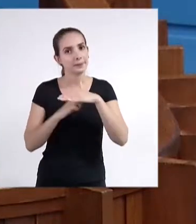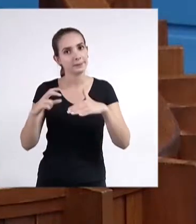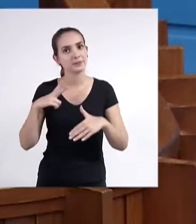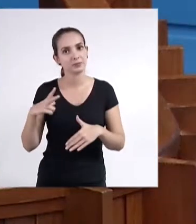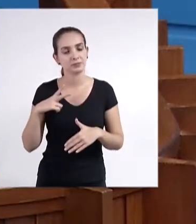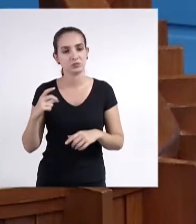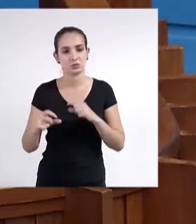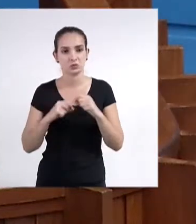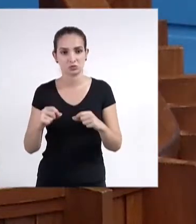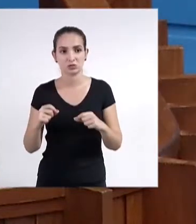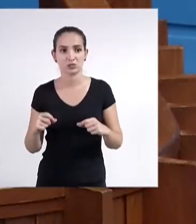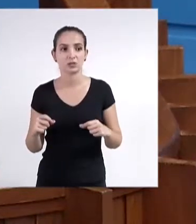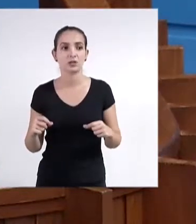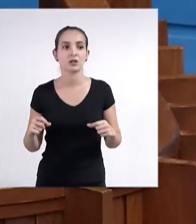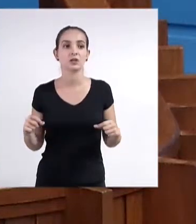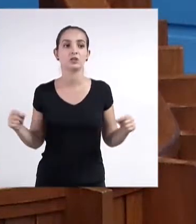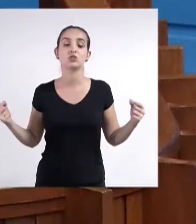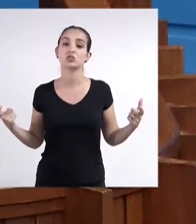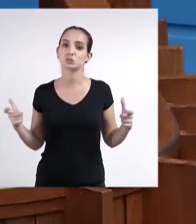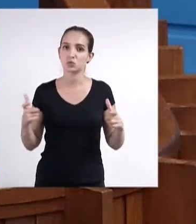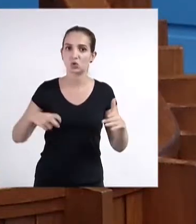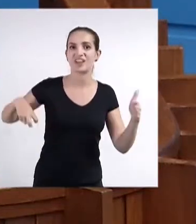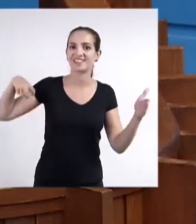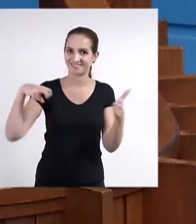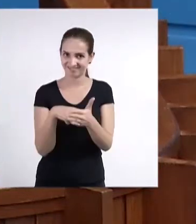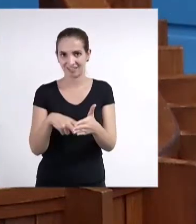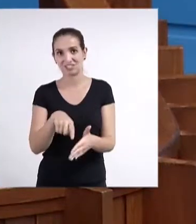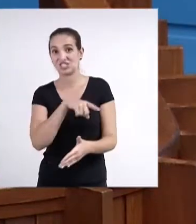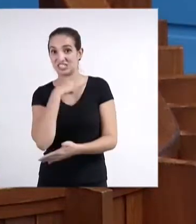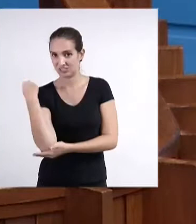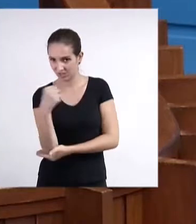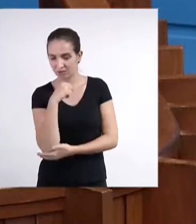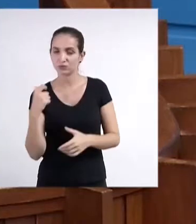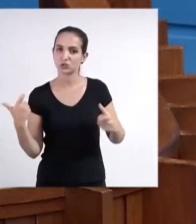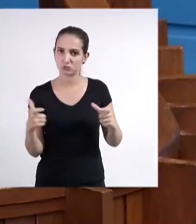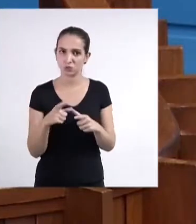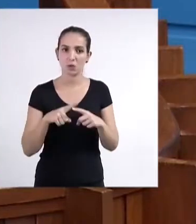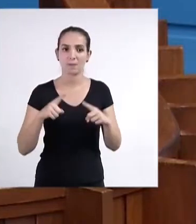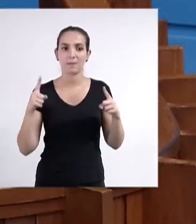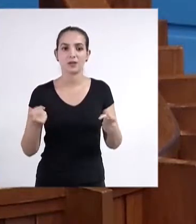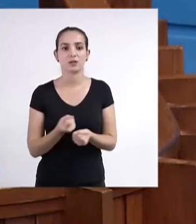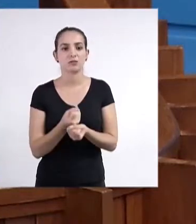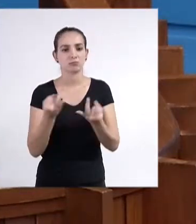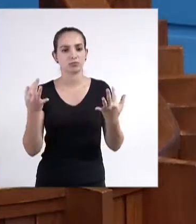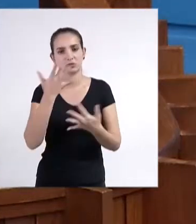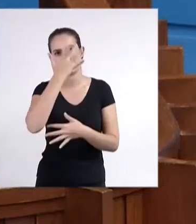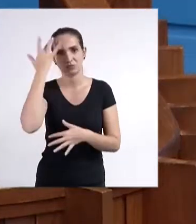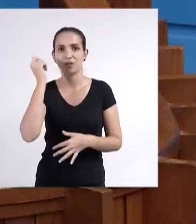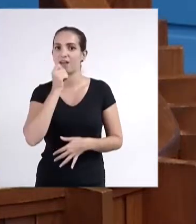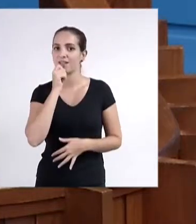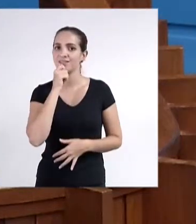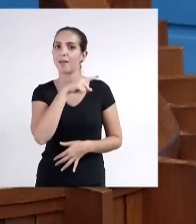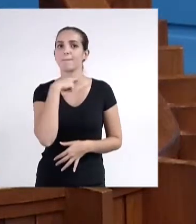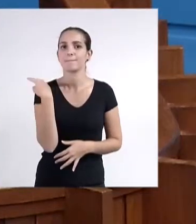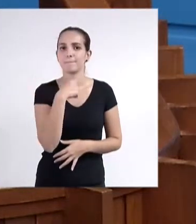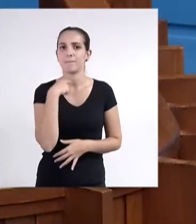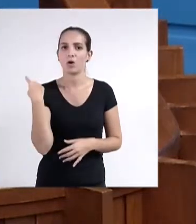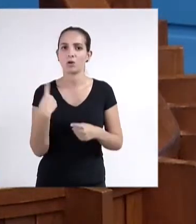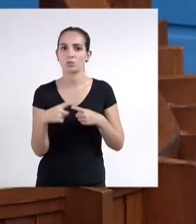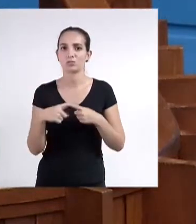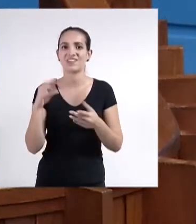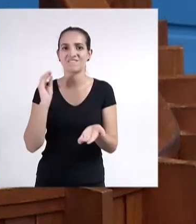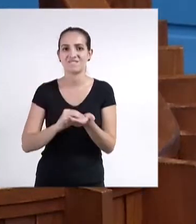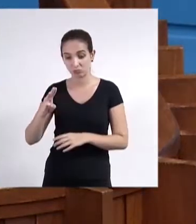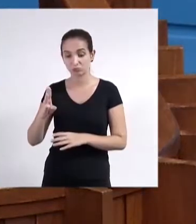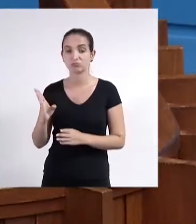assegurado uma redução no volume de acidentes fatais ao longo da BR-163, muita gente continua perdendo a vida por falta de duplicação de